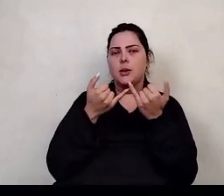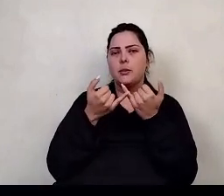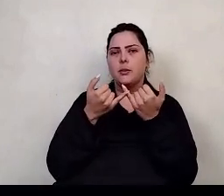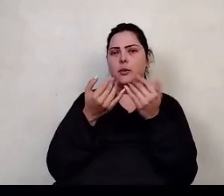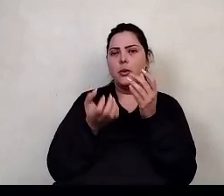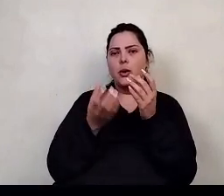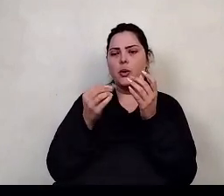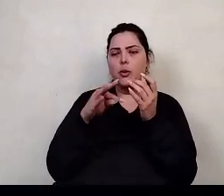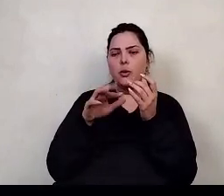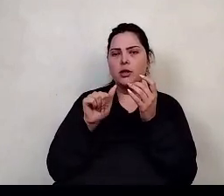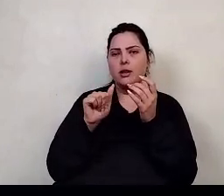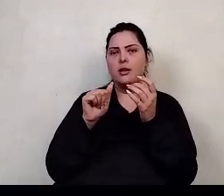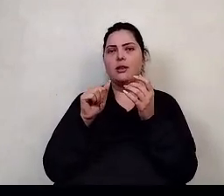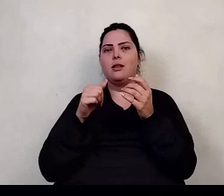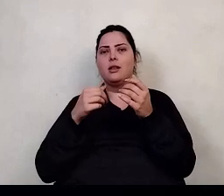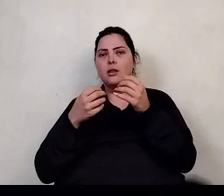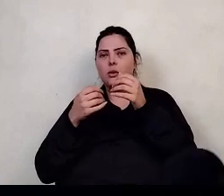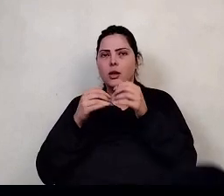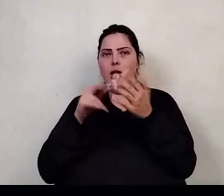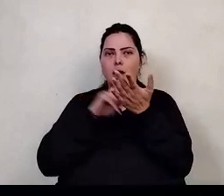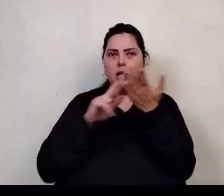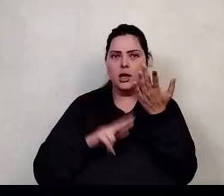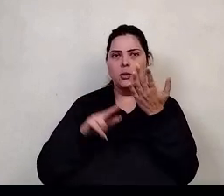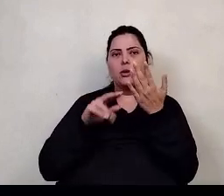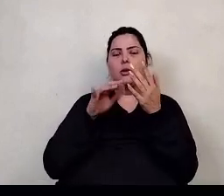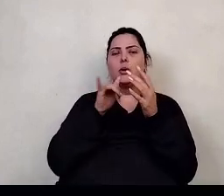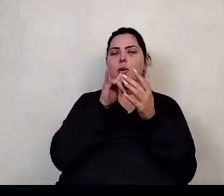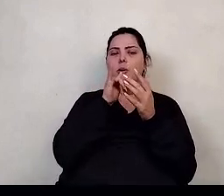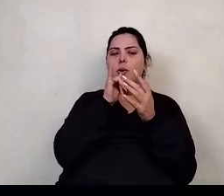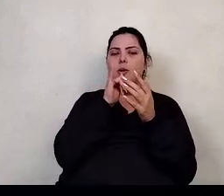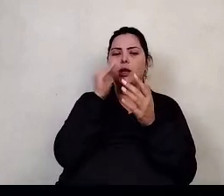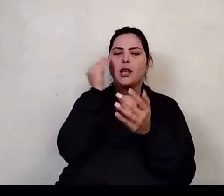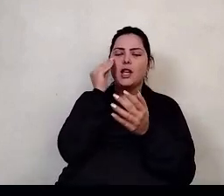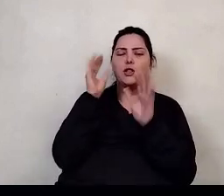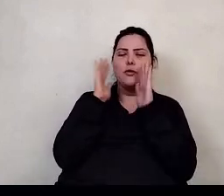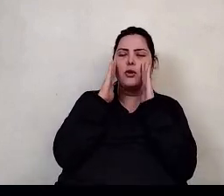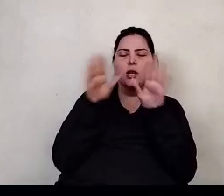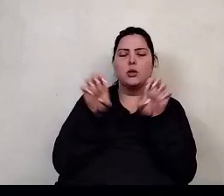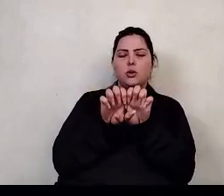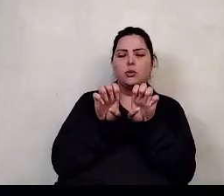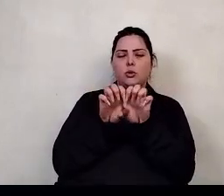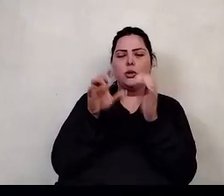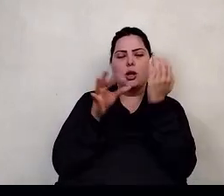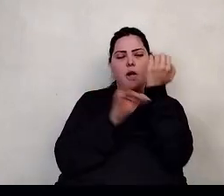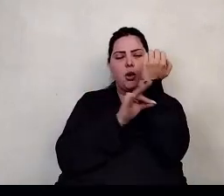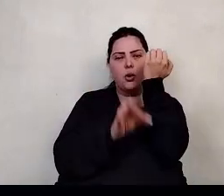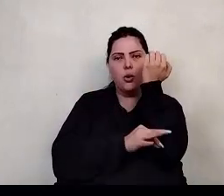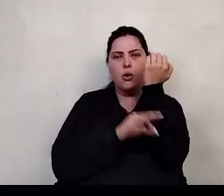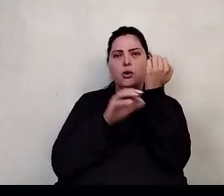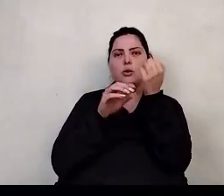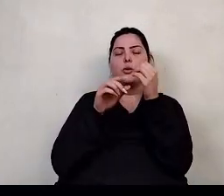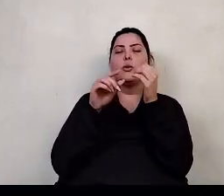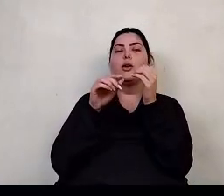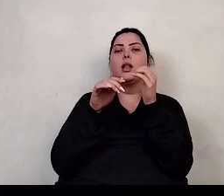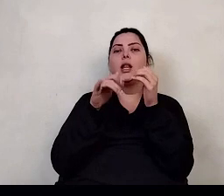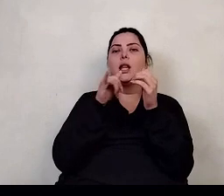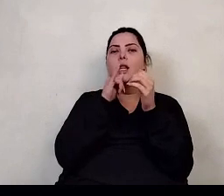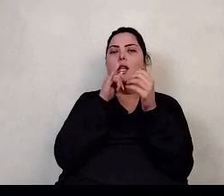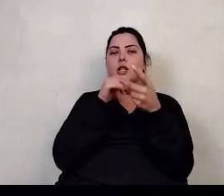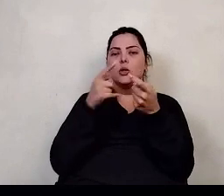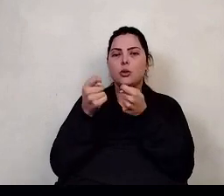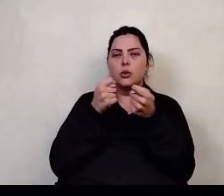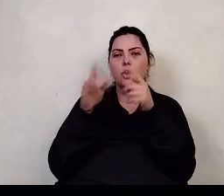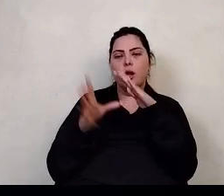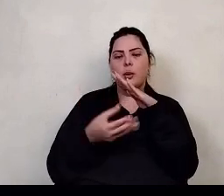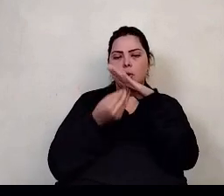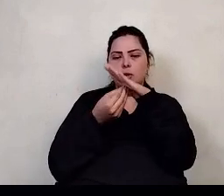relatório de testes focado na estrutura de código, ou seja, eu tenho lá um teste para o service, um teste para o repositório, um teste para o controller, esse é o resultado